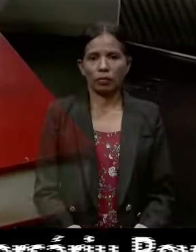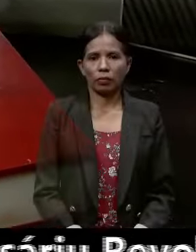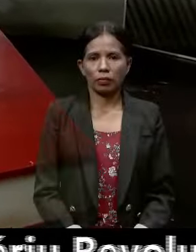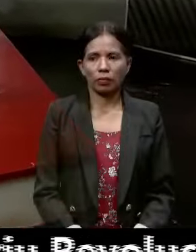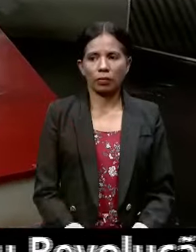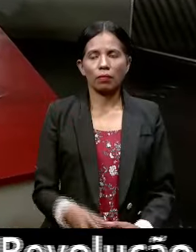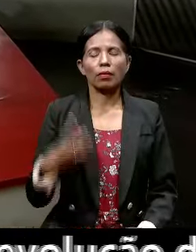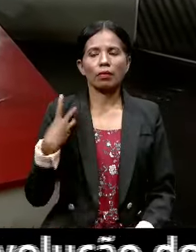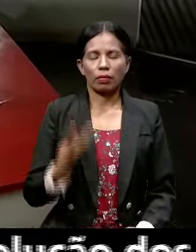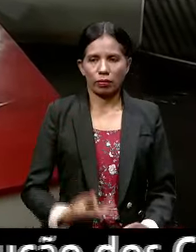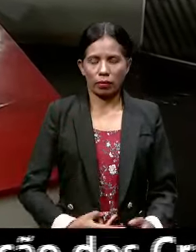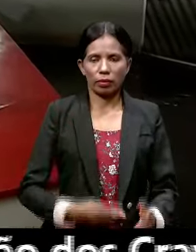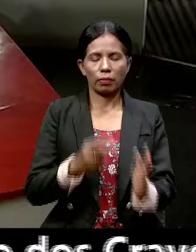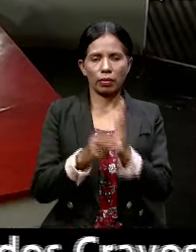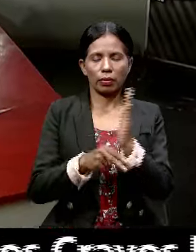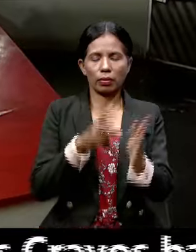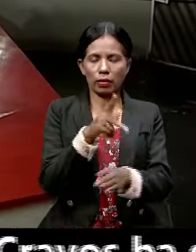Bem-vindo ao Meu Jornal Nacional.